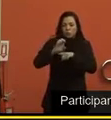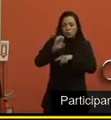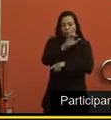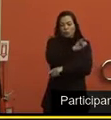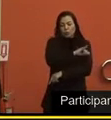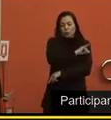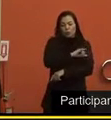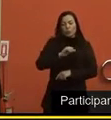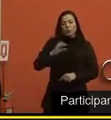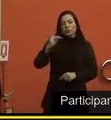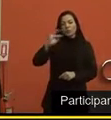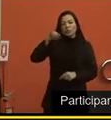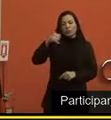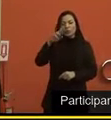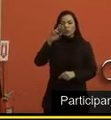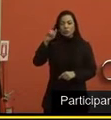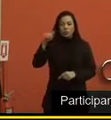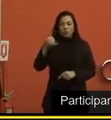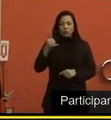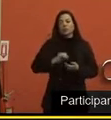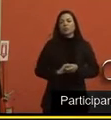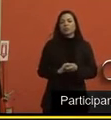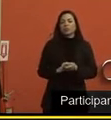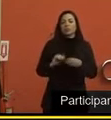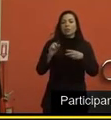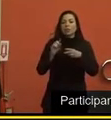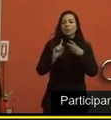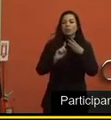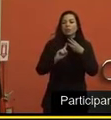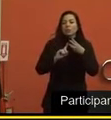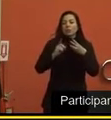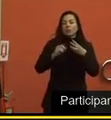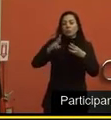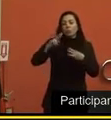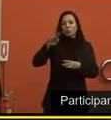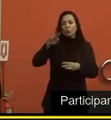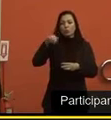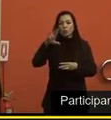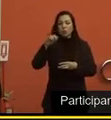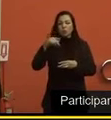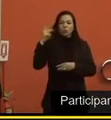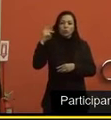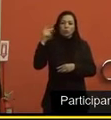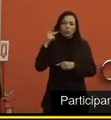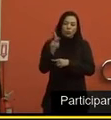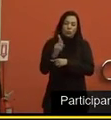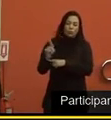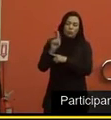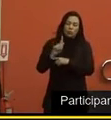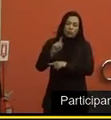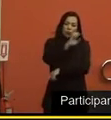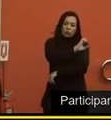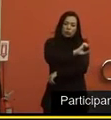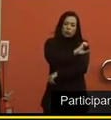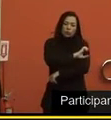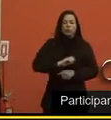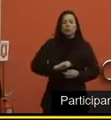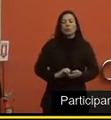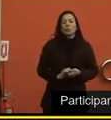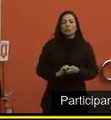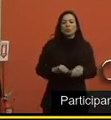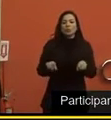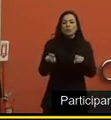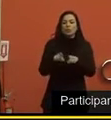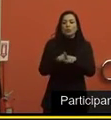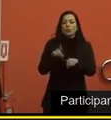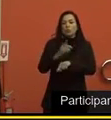Janeiro, TJRJ. Doutor Bruno Teixeira Dubé, procurador-geral do Estado do Rio de Janeiro.